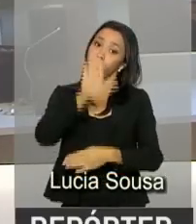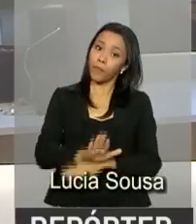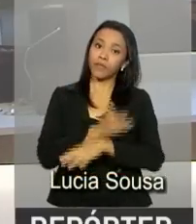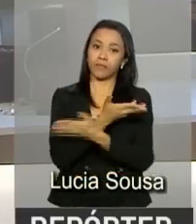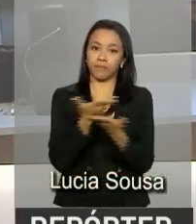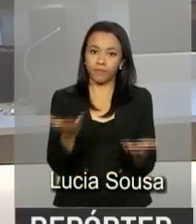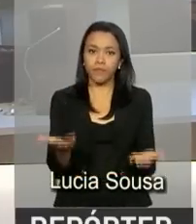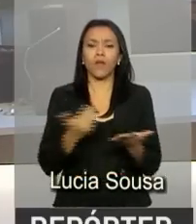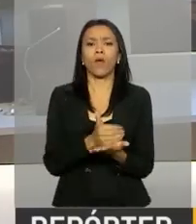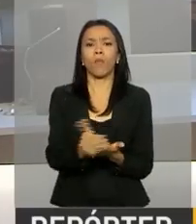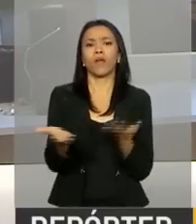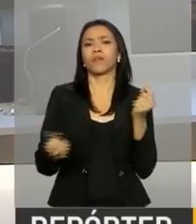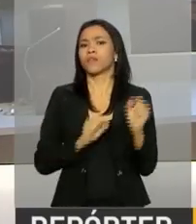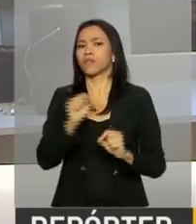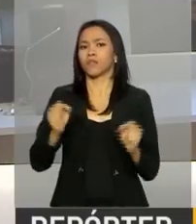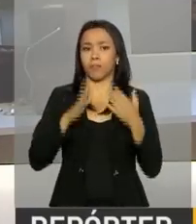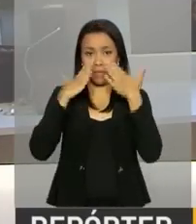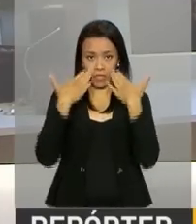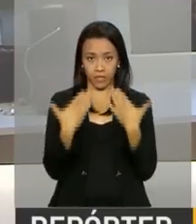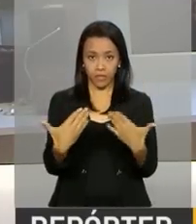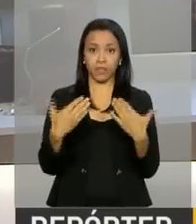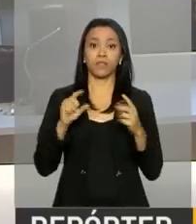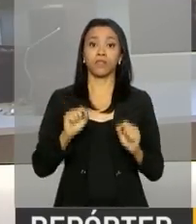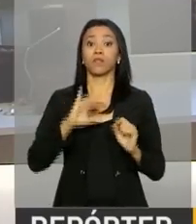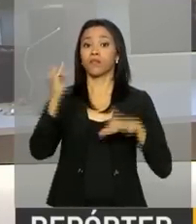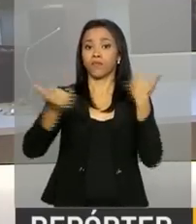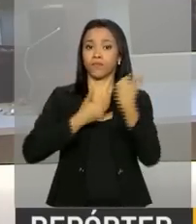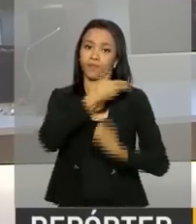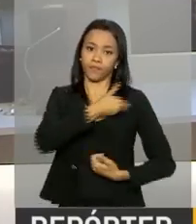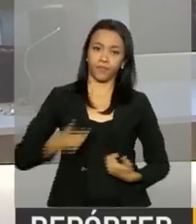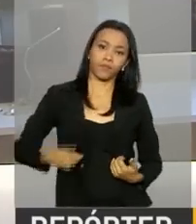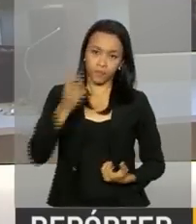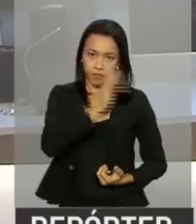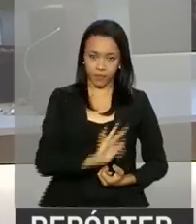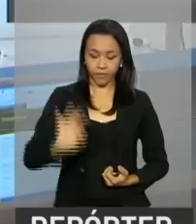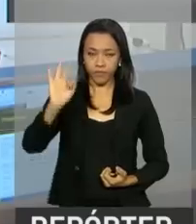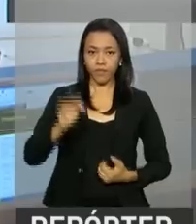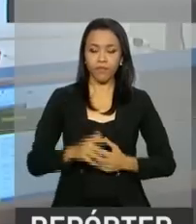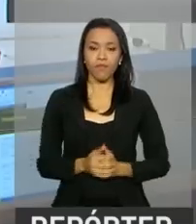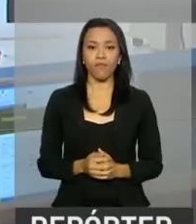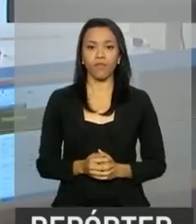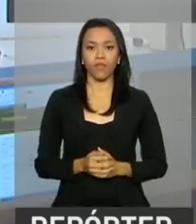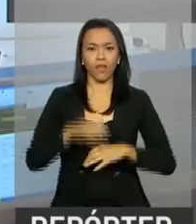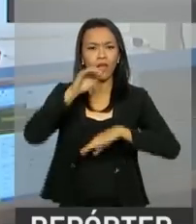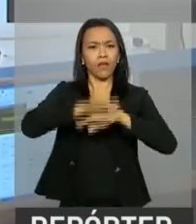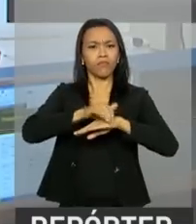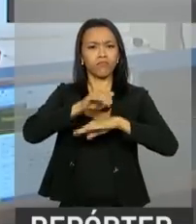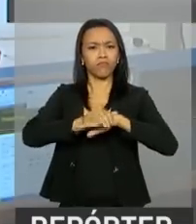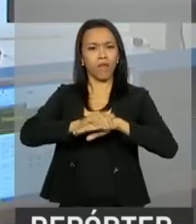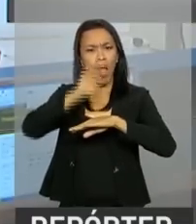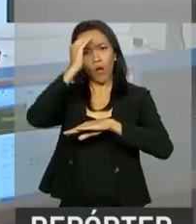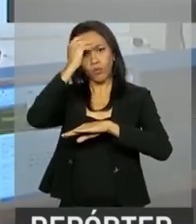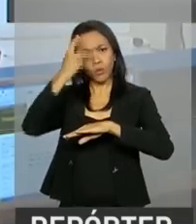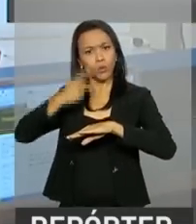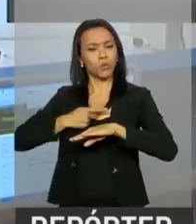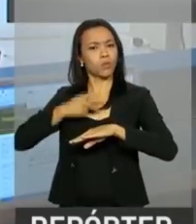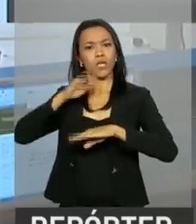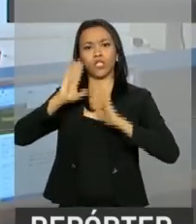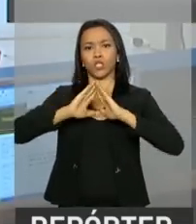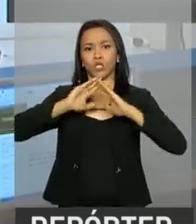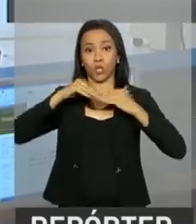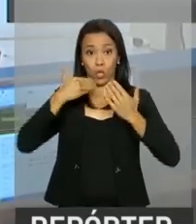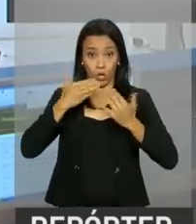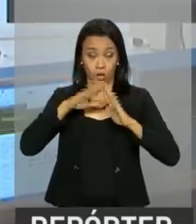Olá, boa tarde. Começa agora mais uma edição do Repórter NBR e as notícias do governo federal. Autonomia para escolher as matérias de